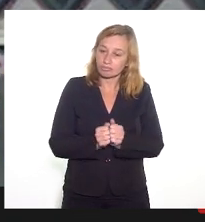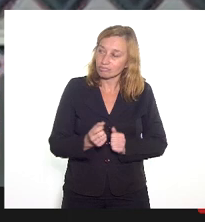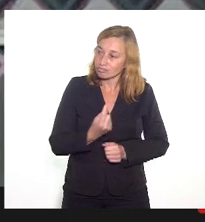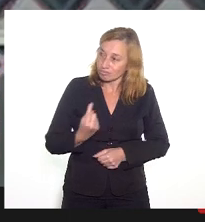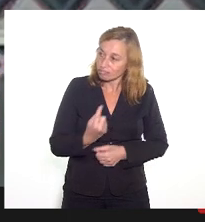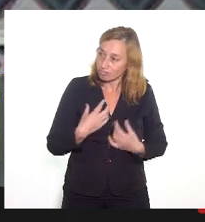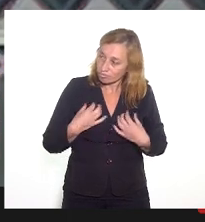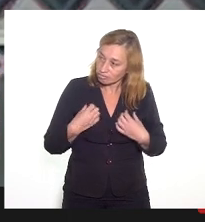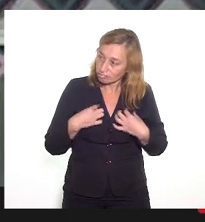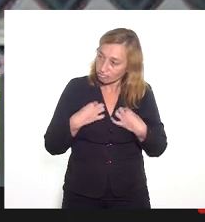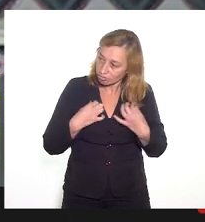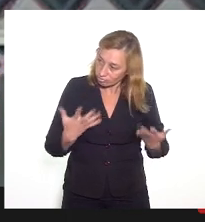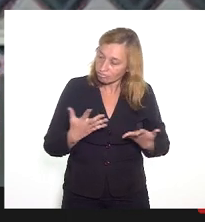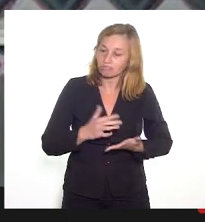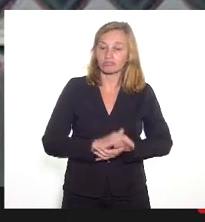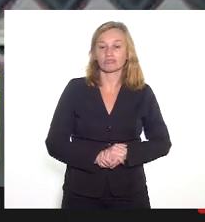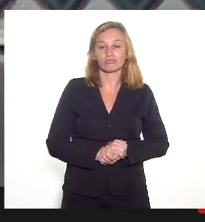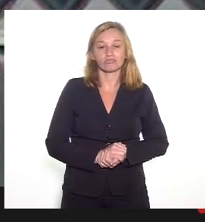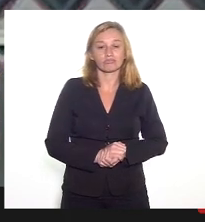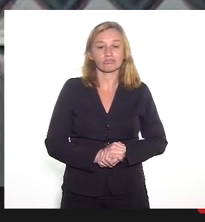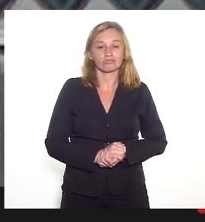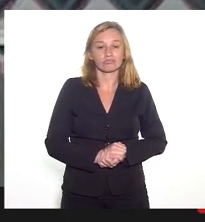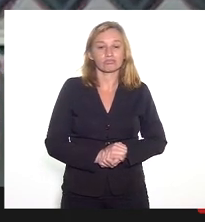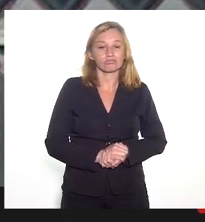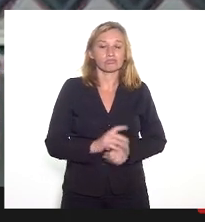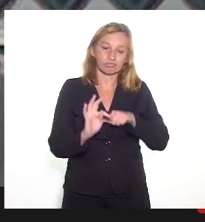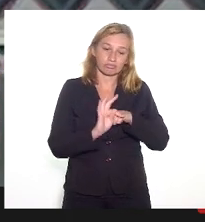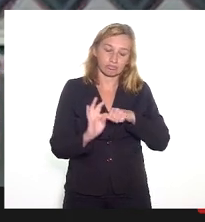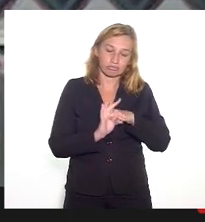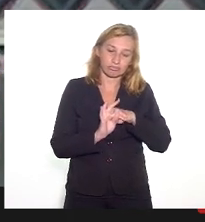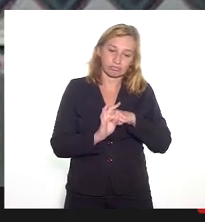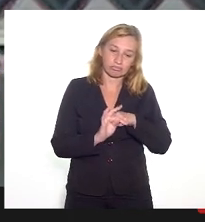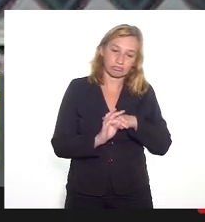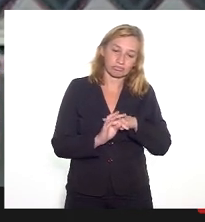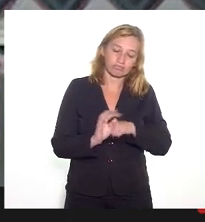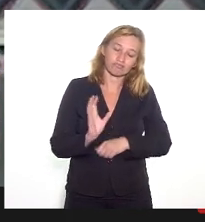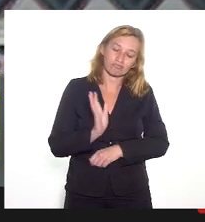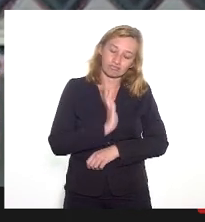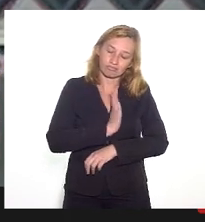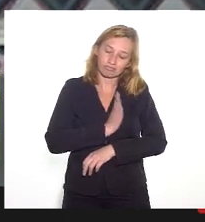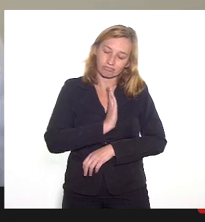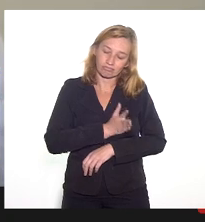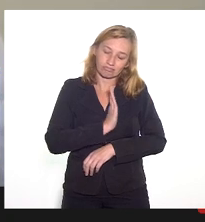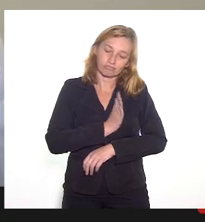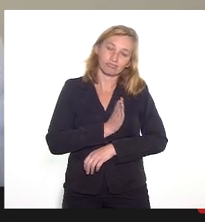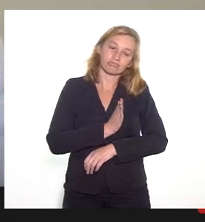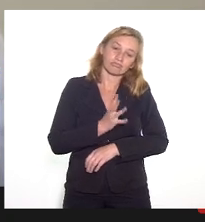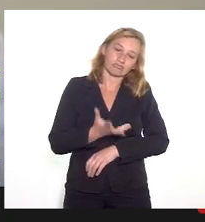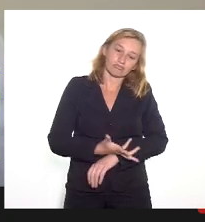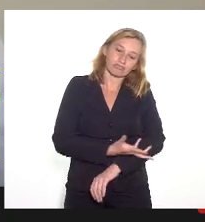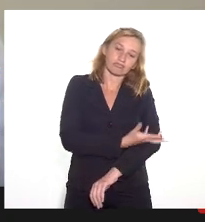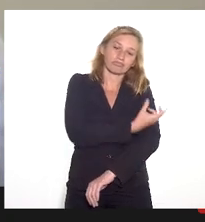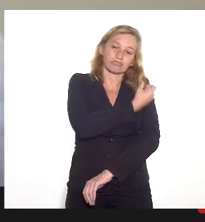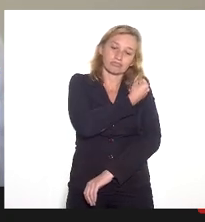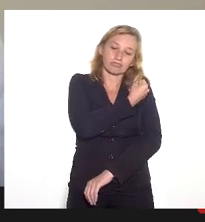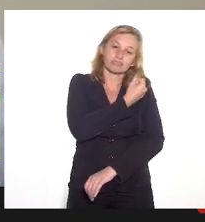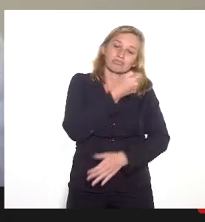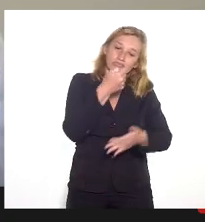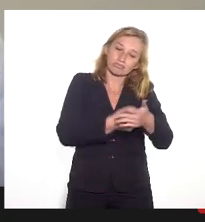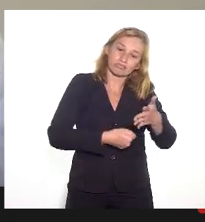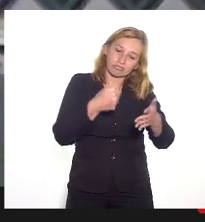contem com essa frente. Para além de técnica, ela tem muito coração, muita emoção, muita